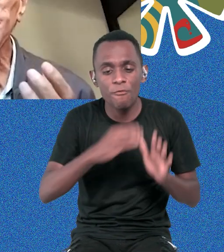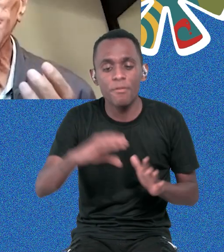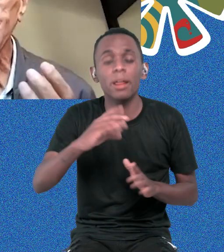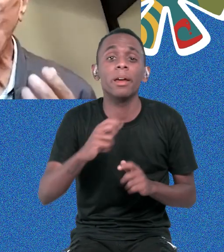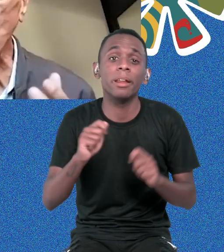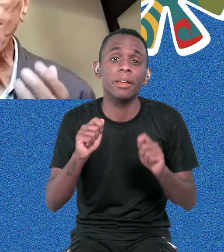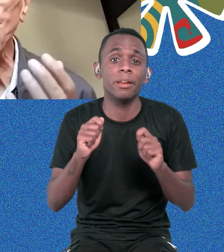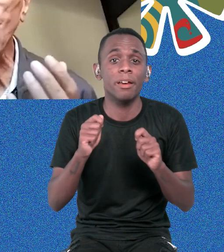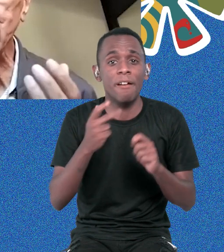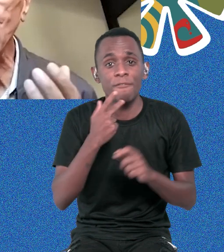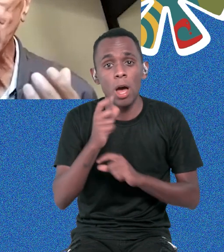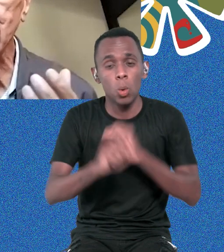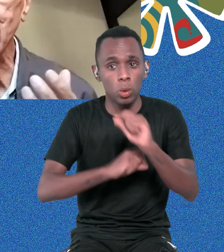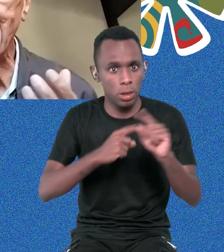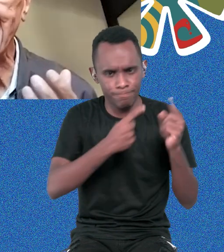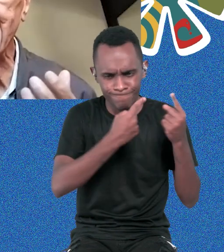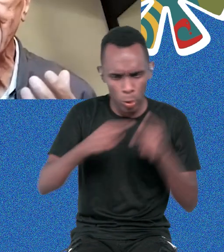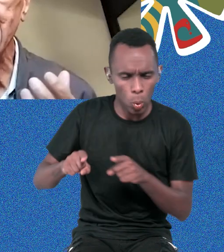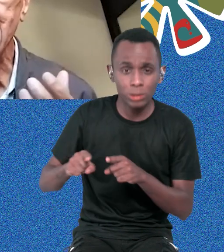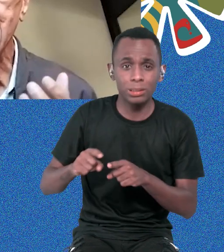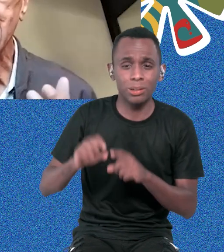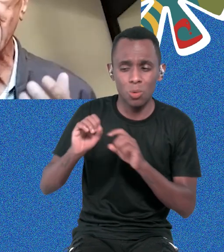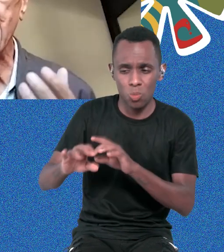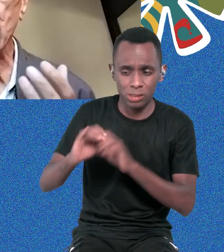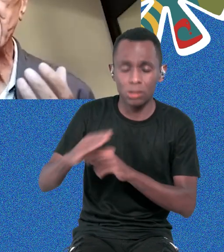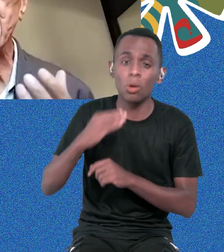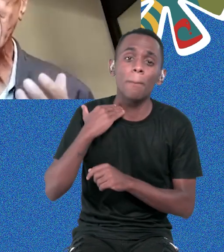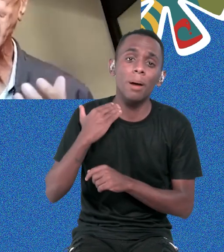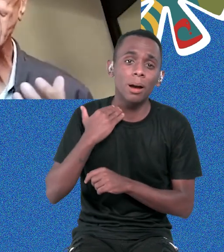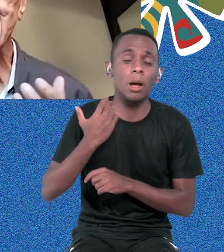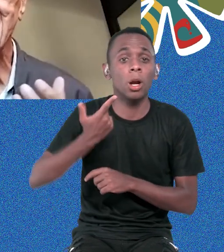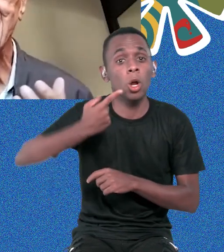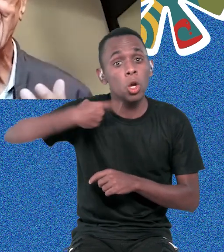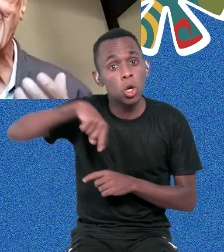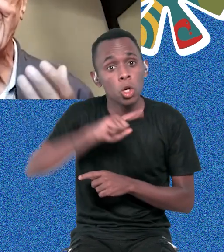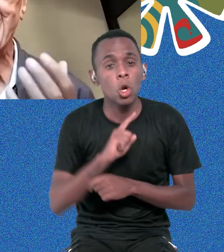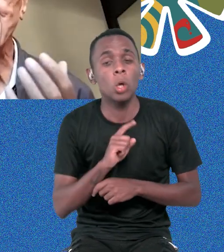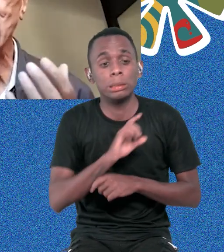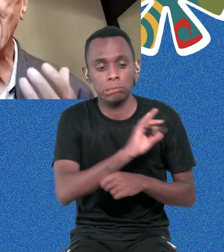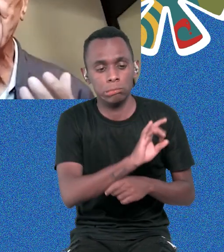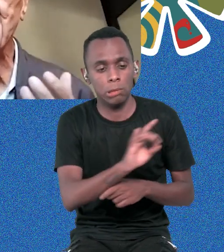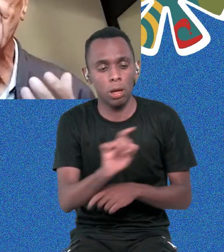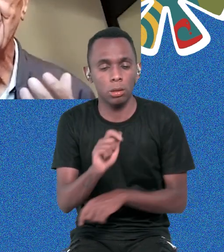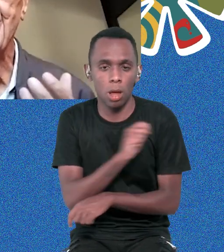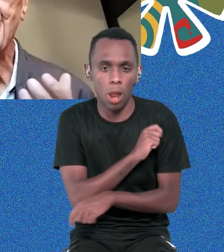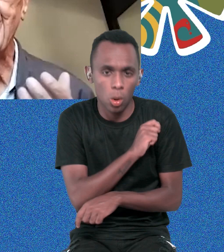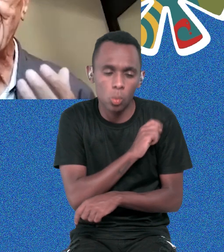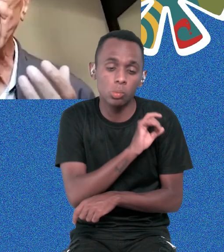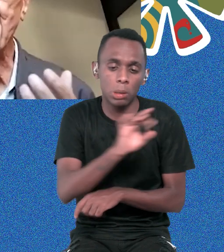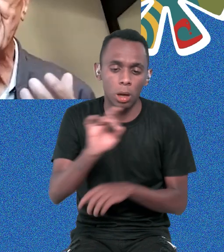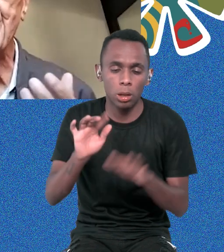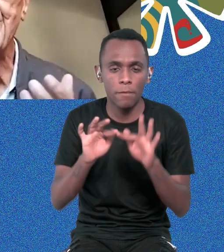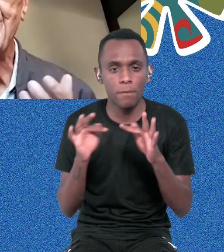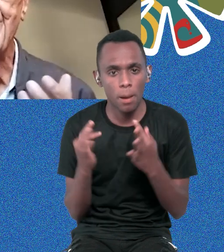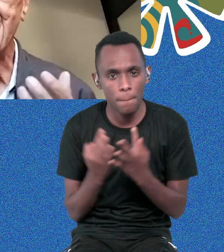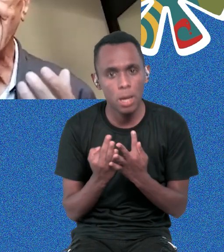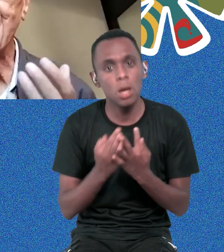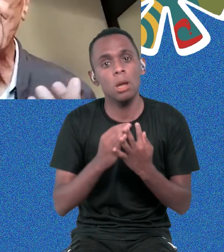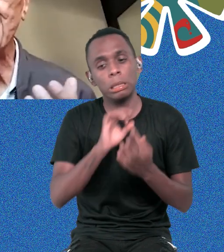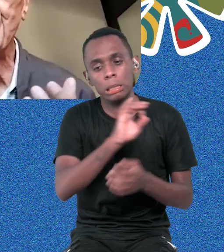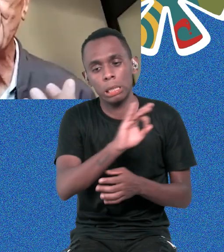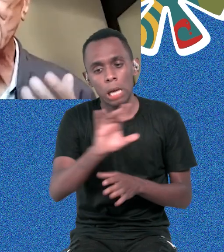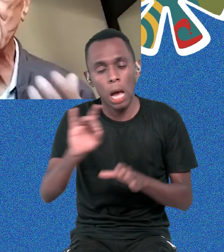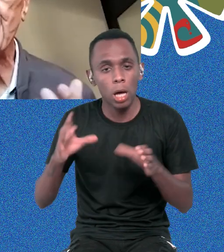faz contra a educação bancária? Reconheçamos que cada educando, cada família,